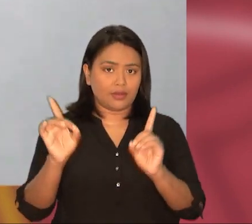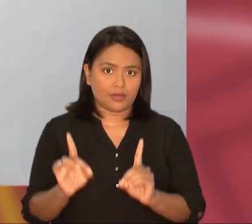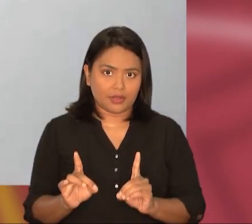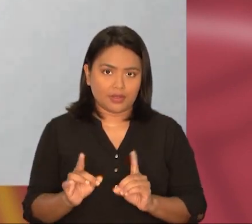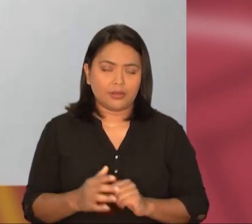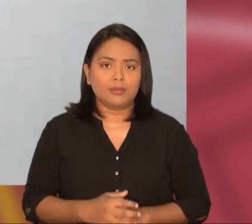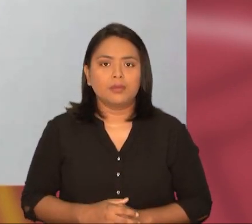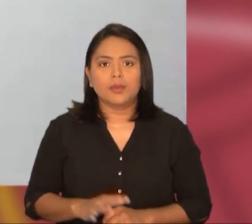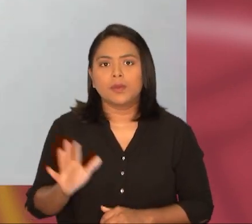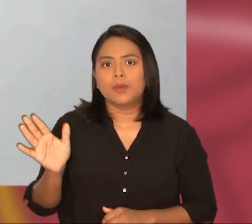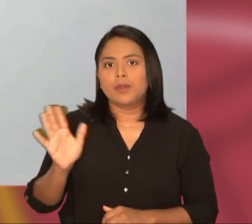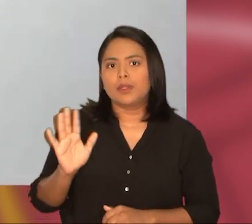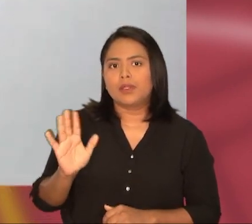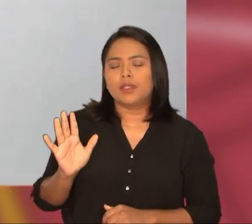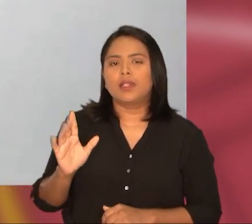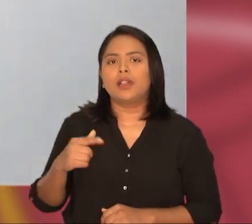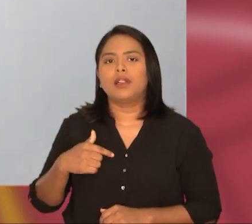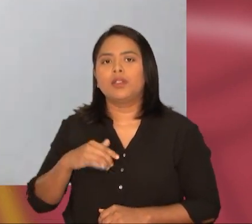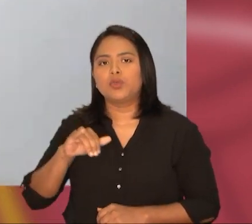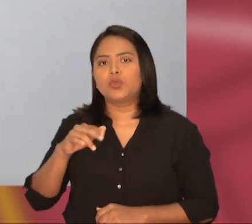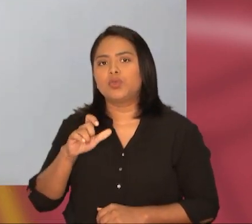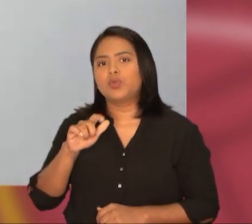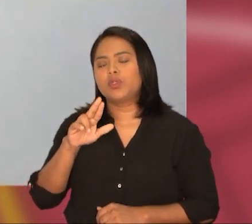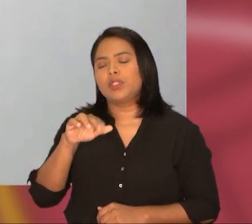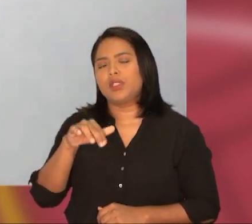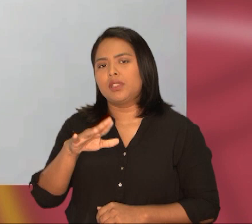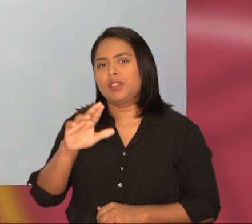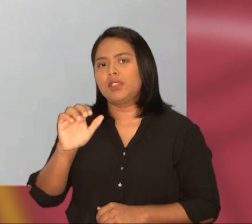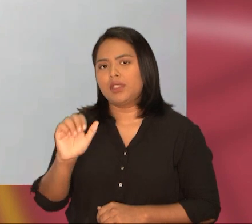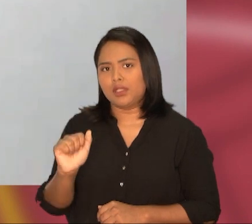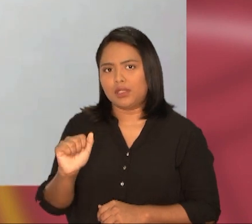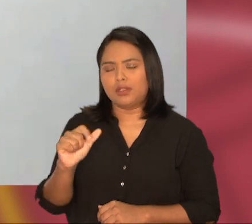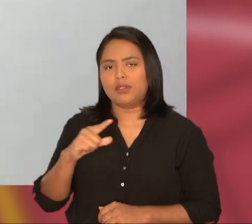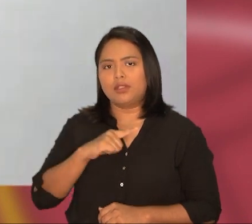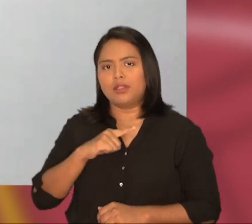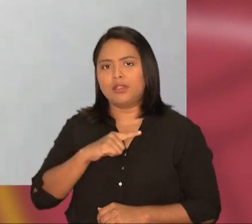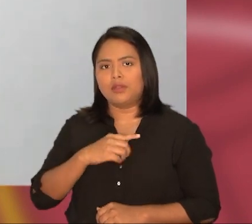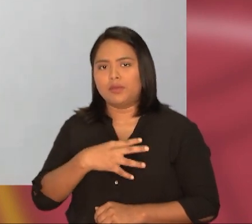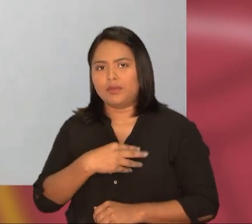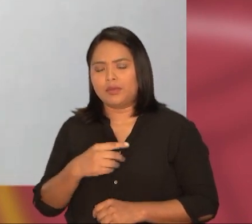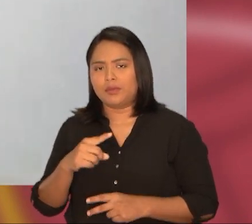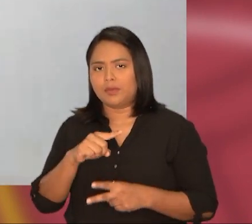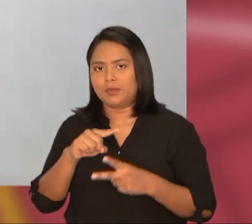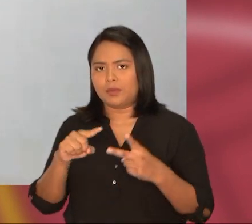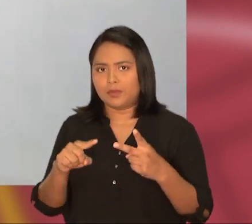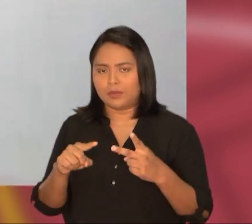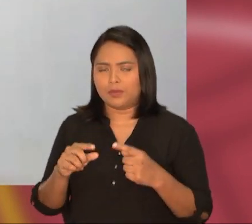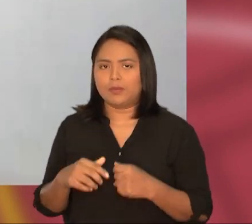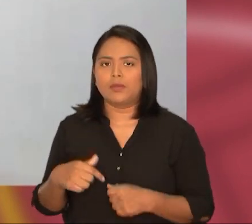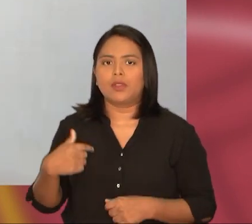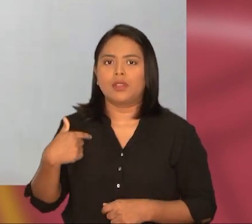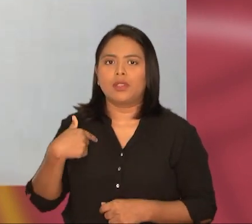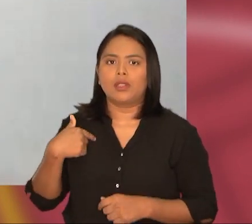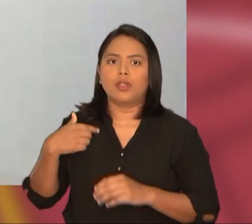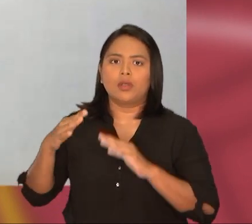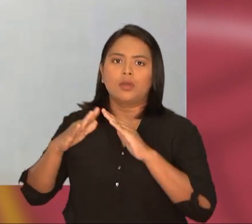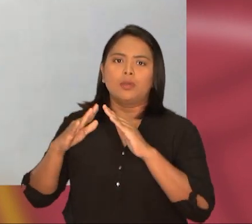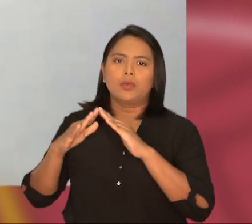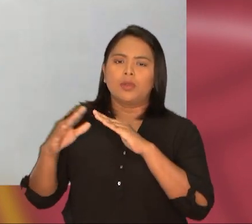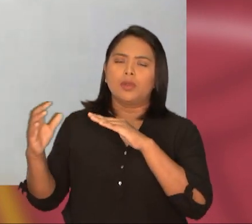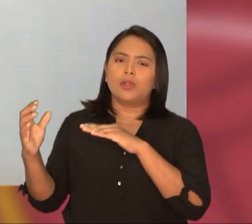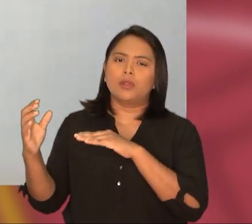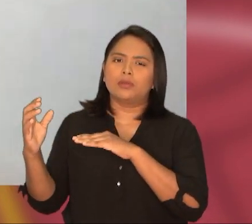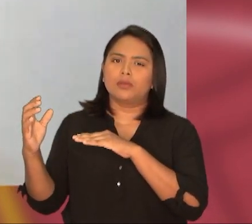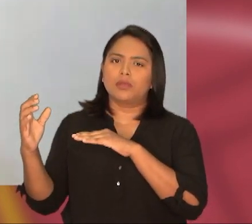o meu filho mais velho tem 14 anos e o meu pequeno tem 9 anos. Eu moro na Europa já